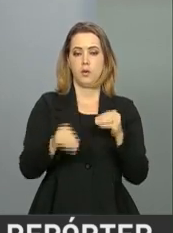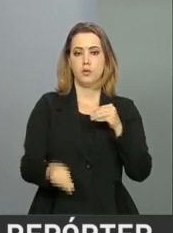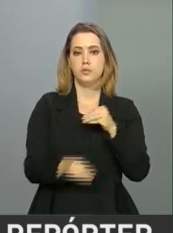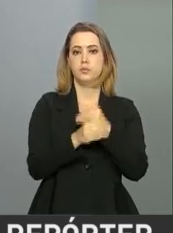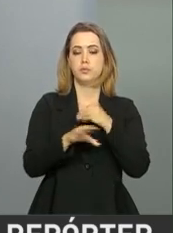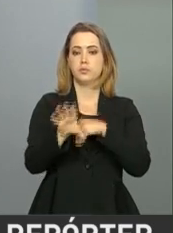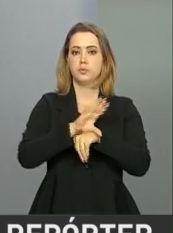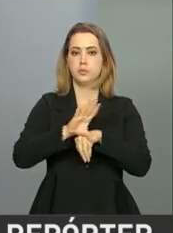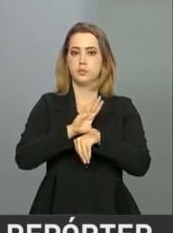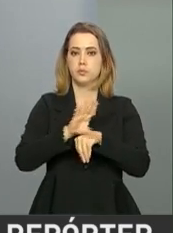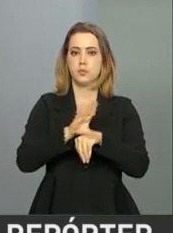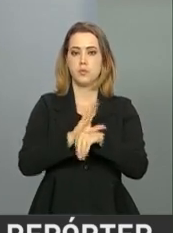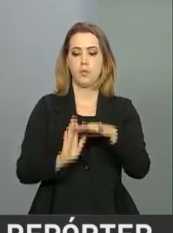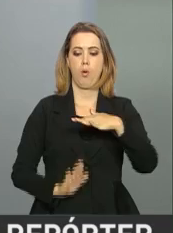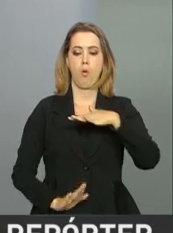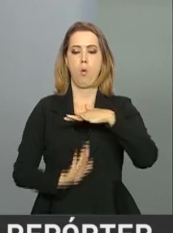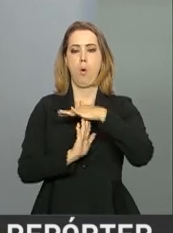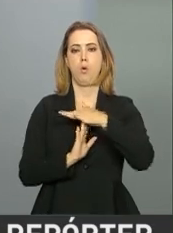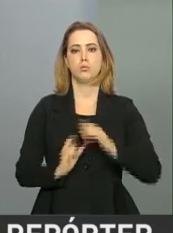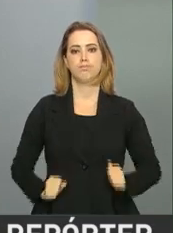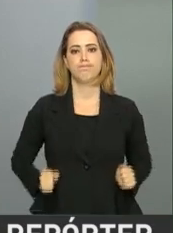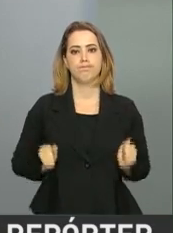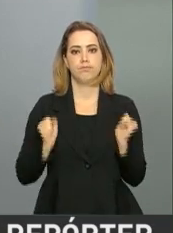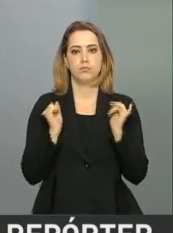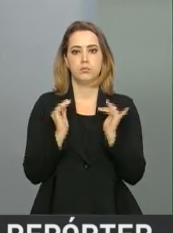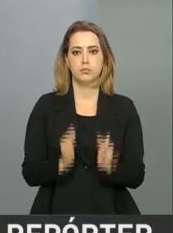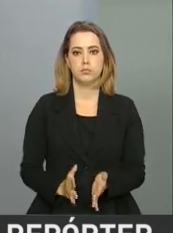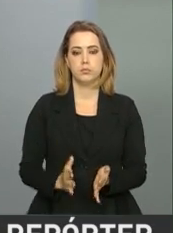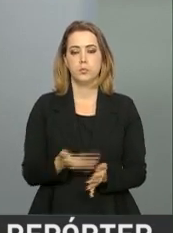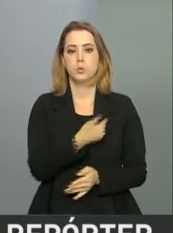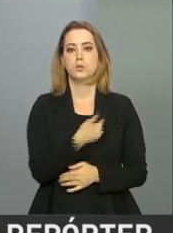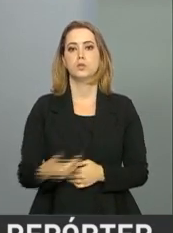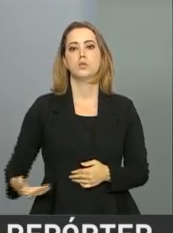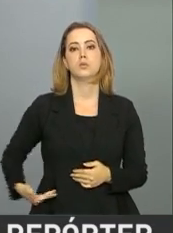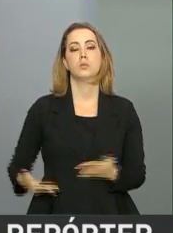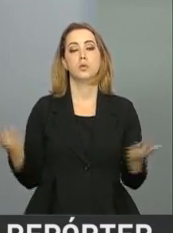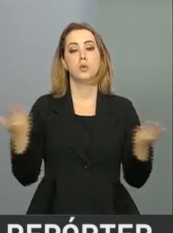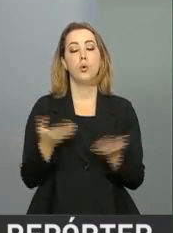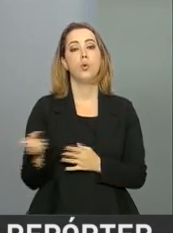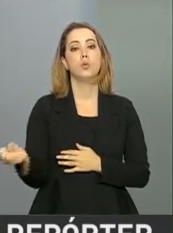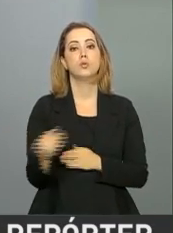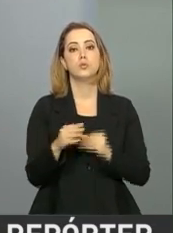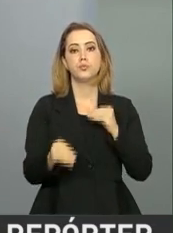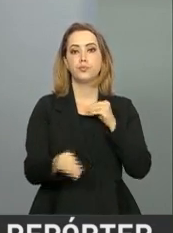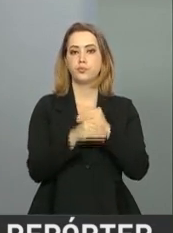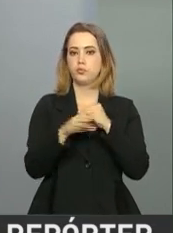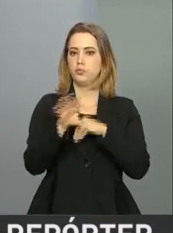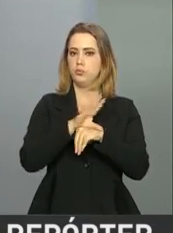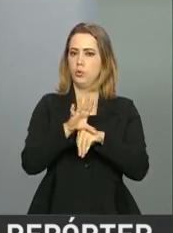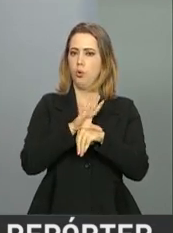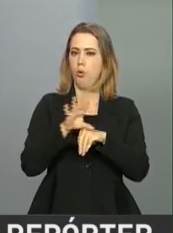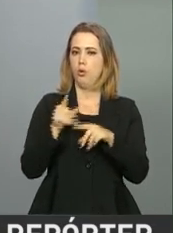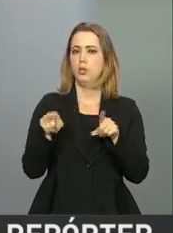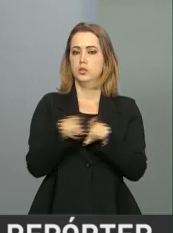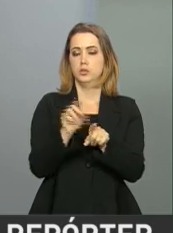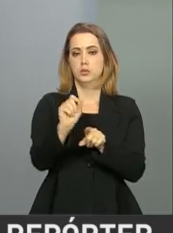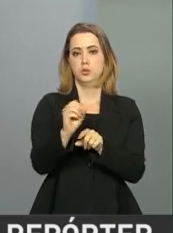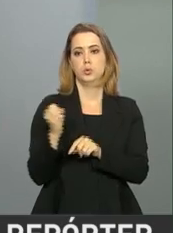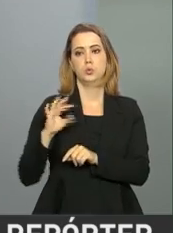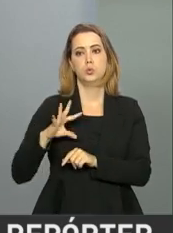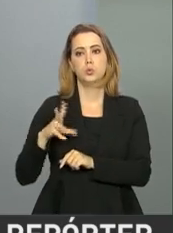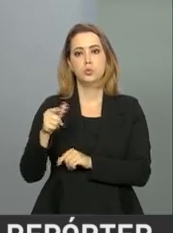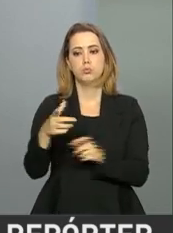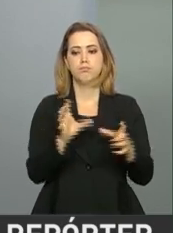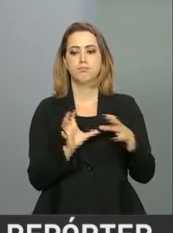Constituição que estabelece um teto para aumento dos gastos públicos. Pelo novo regime fiscal, a partir do ano que vem, todas as áreas